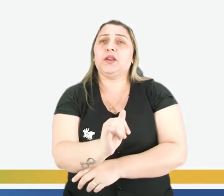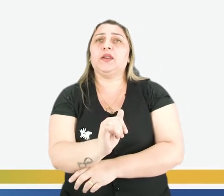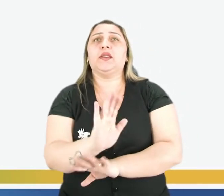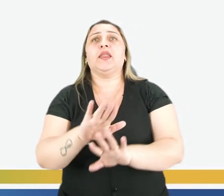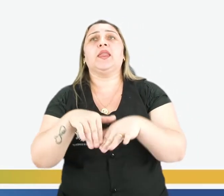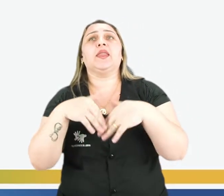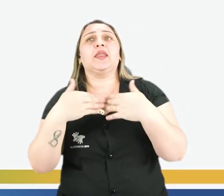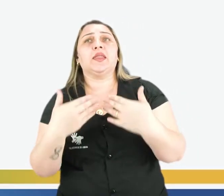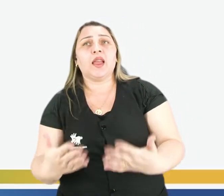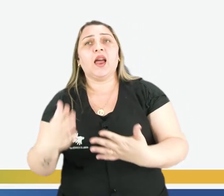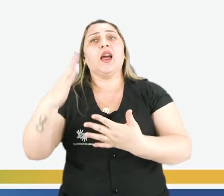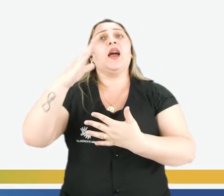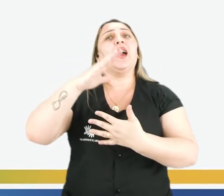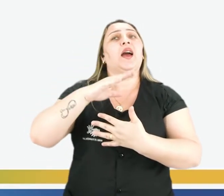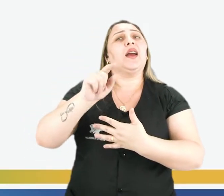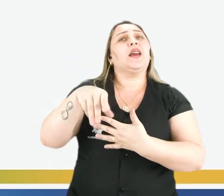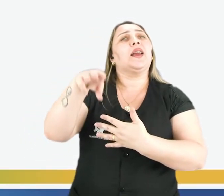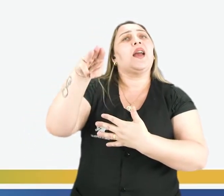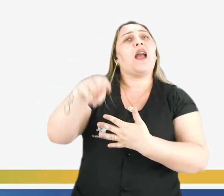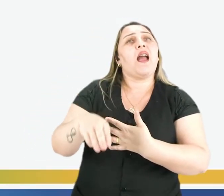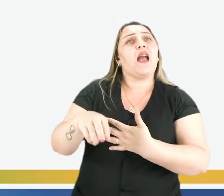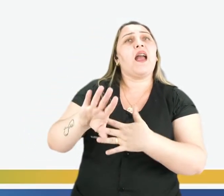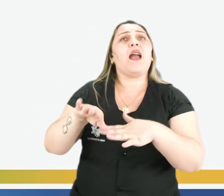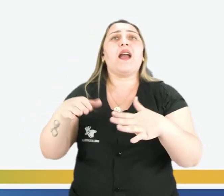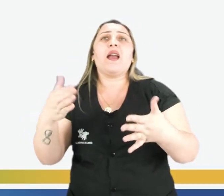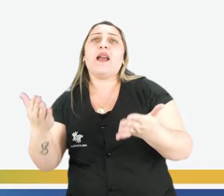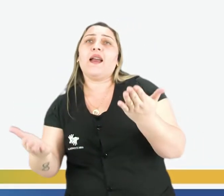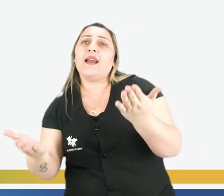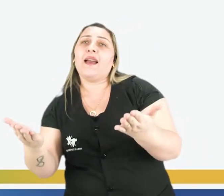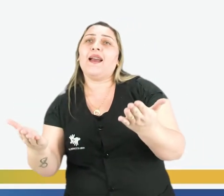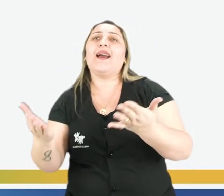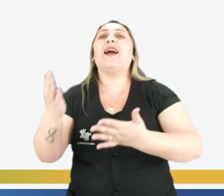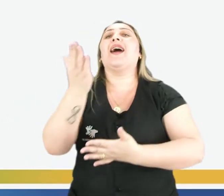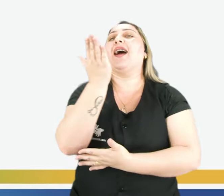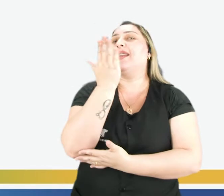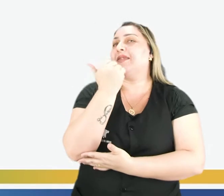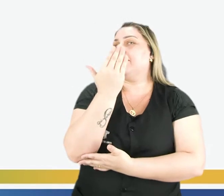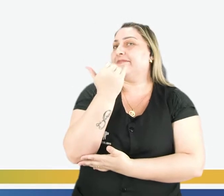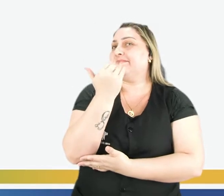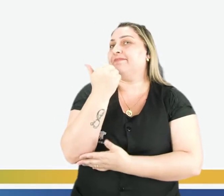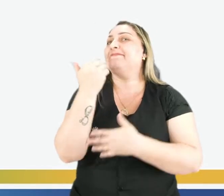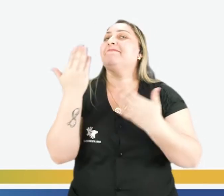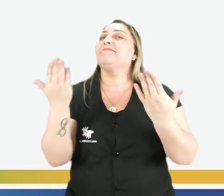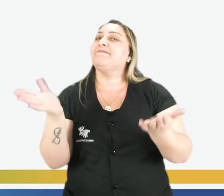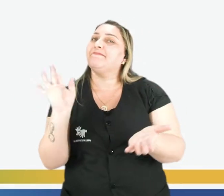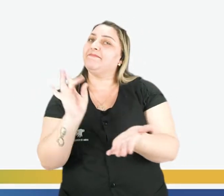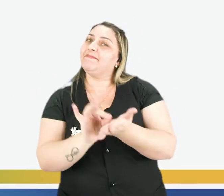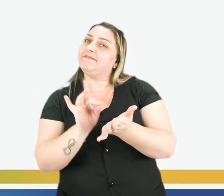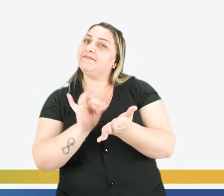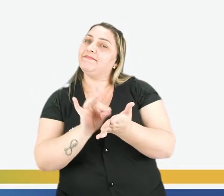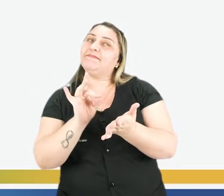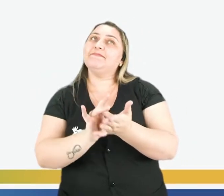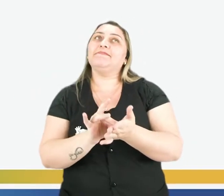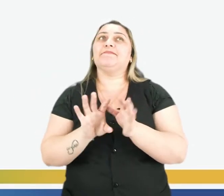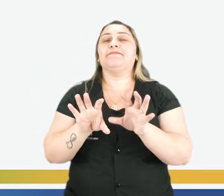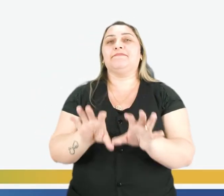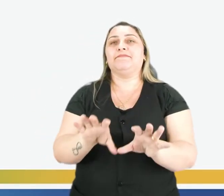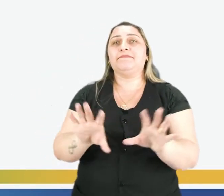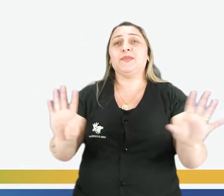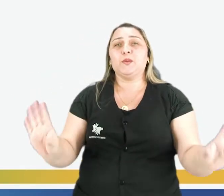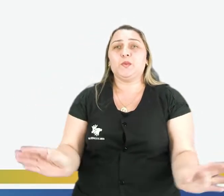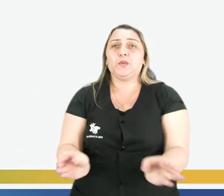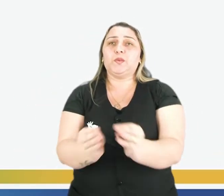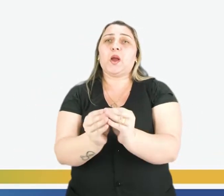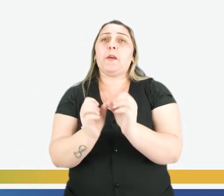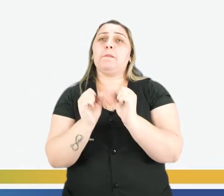meio da... Quem acertou? Quem acerta? Quem sabe? Alimentação, isso mesmo. De forma